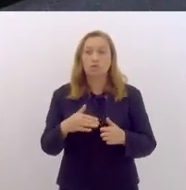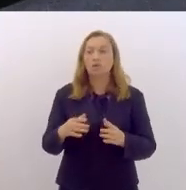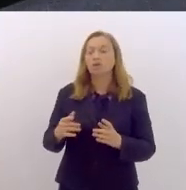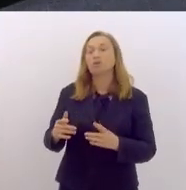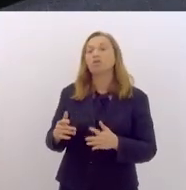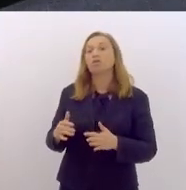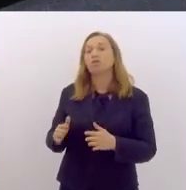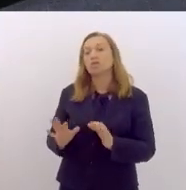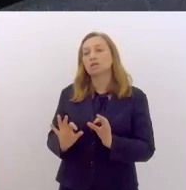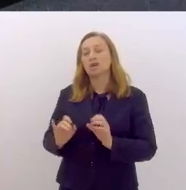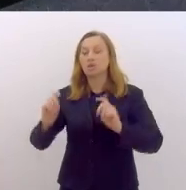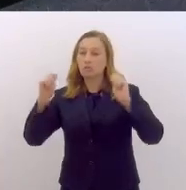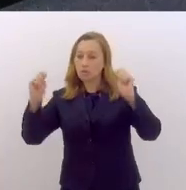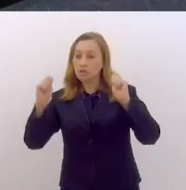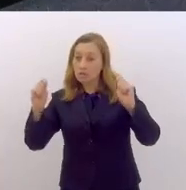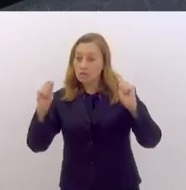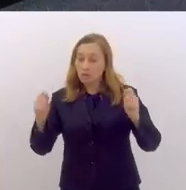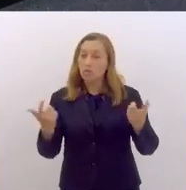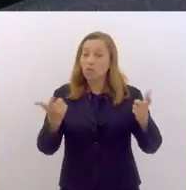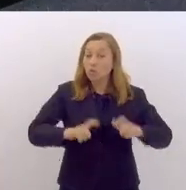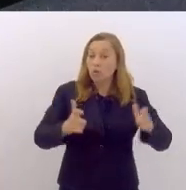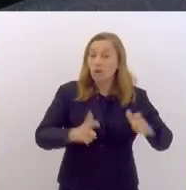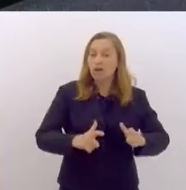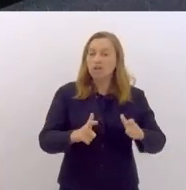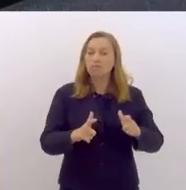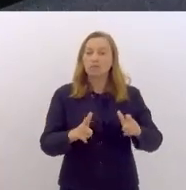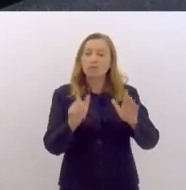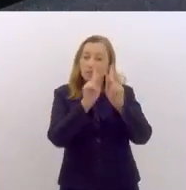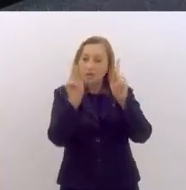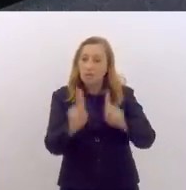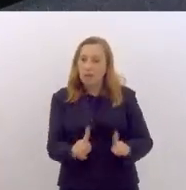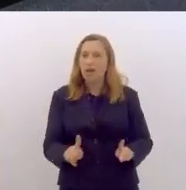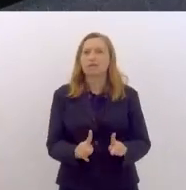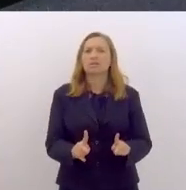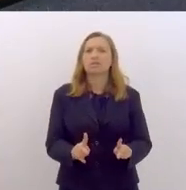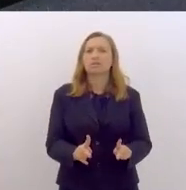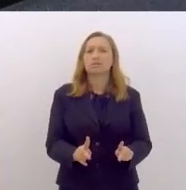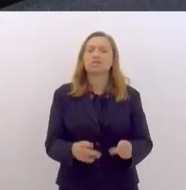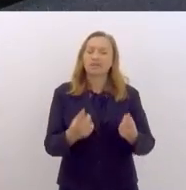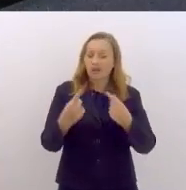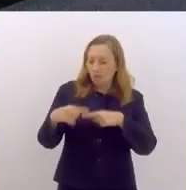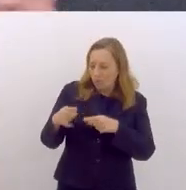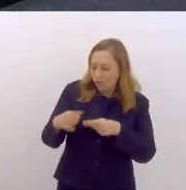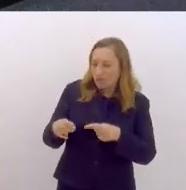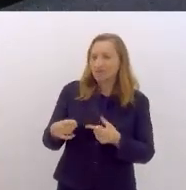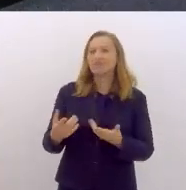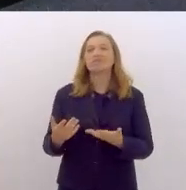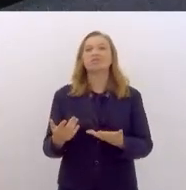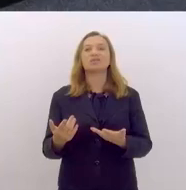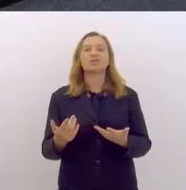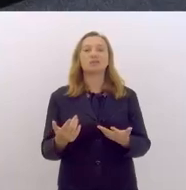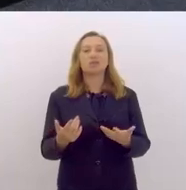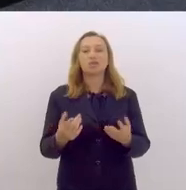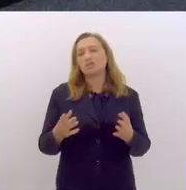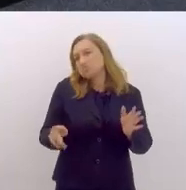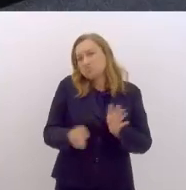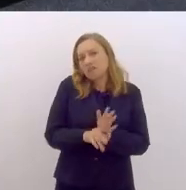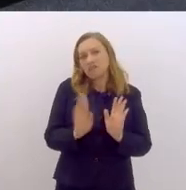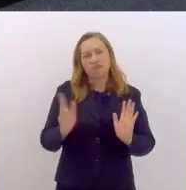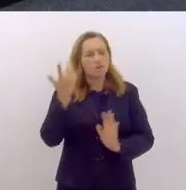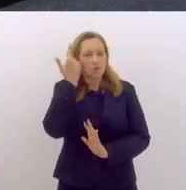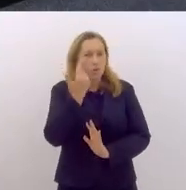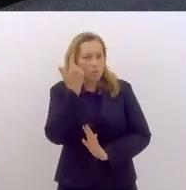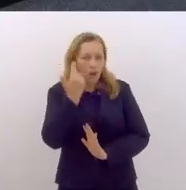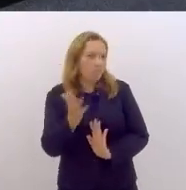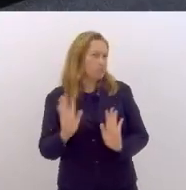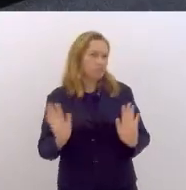maneira organizada, que o estádio seja um ambiente de paz, né? Claro, as provocações, as irreverências, isso faz parte do